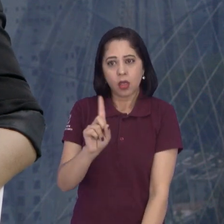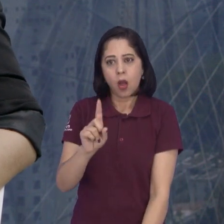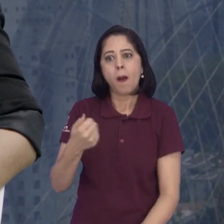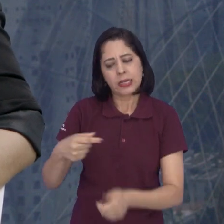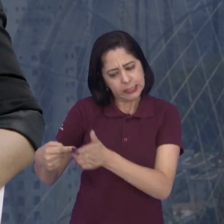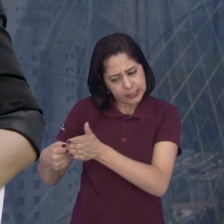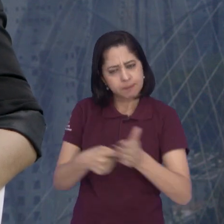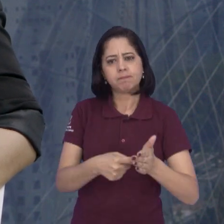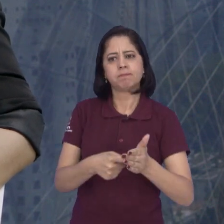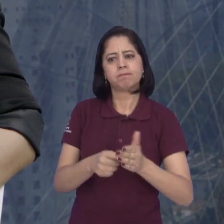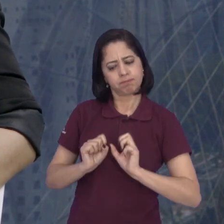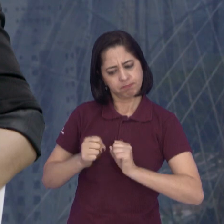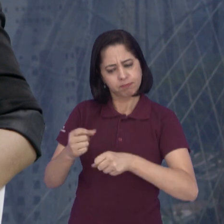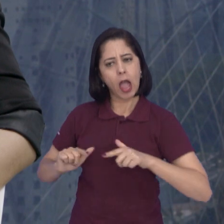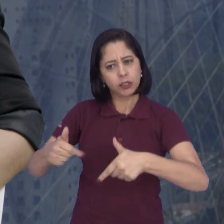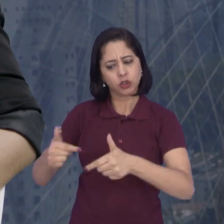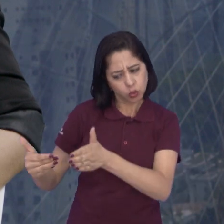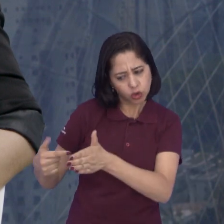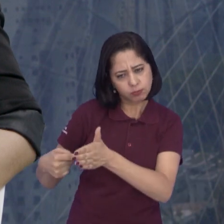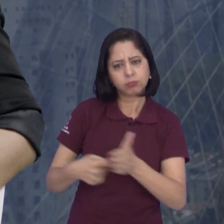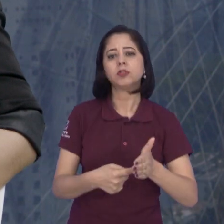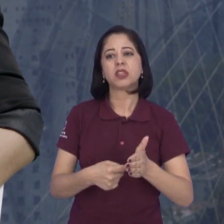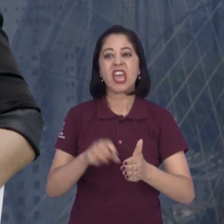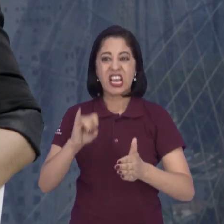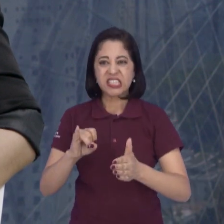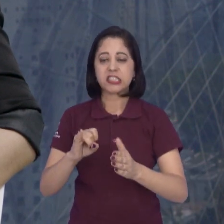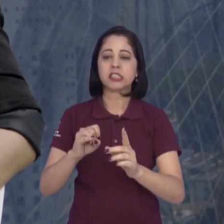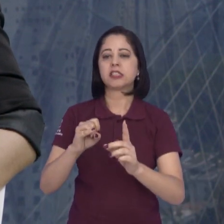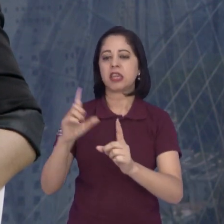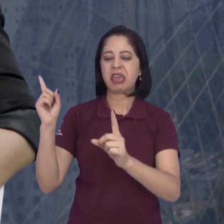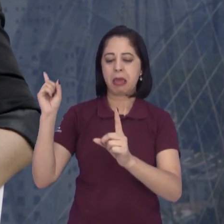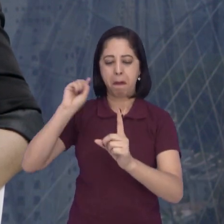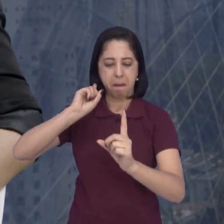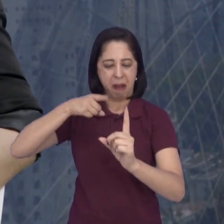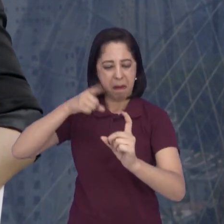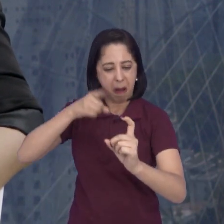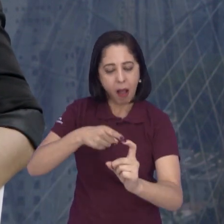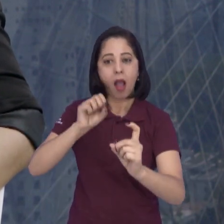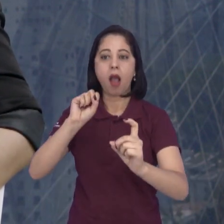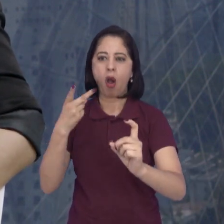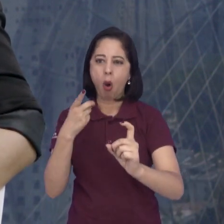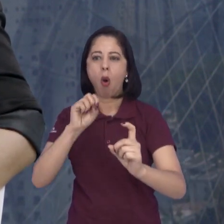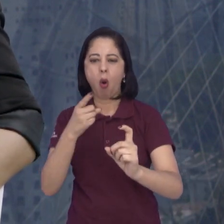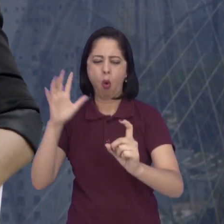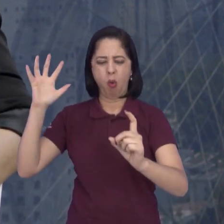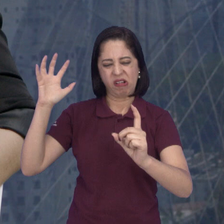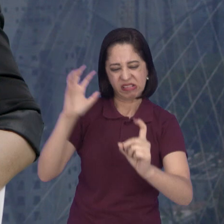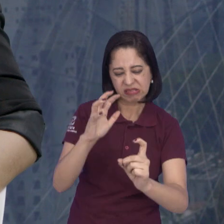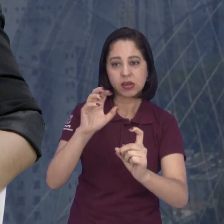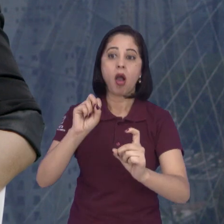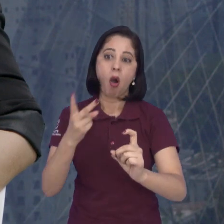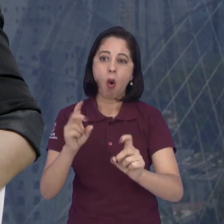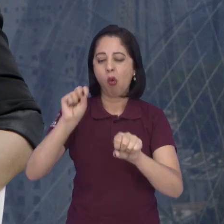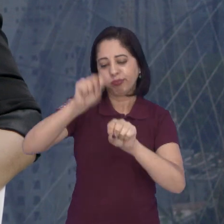a denúncia do assédio, seja ele sexual, seja ele moral, né? Se distancie uma coisa da outra, lembrando que o